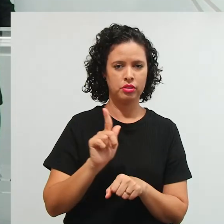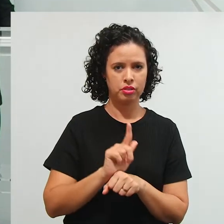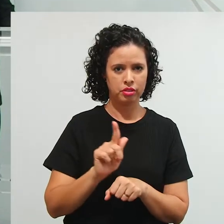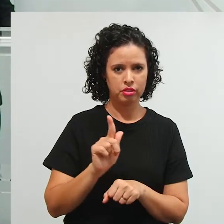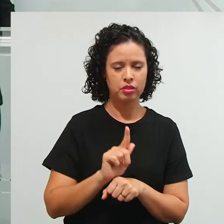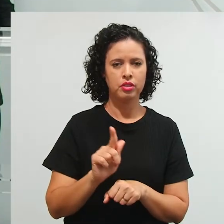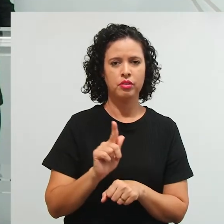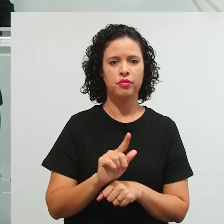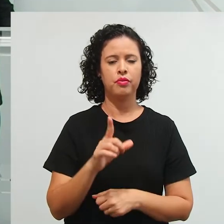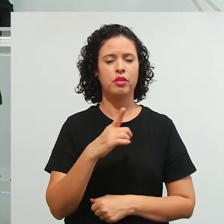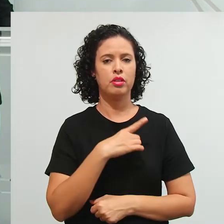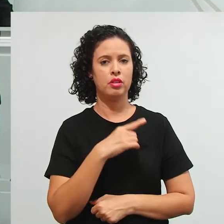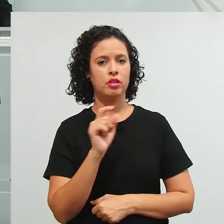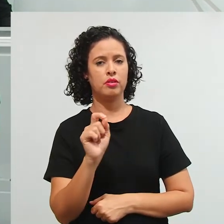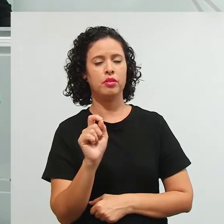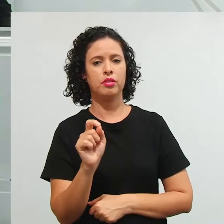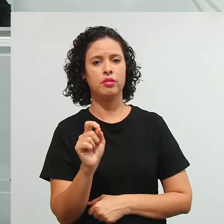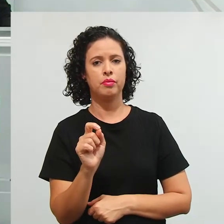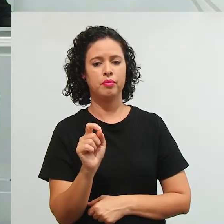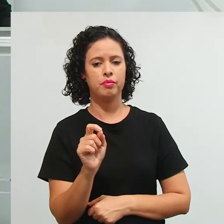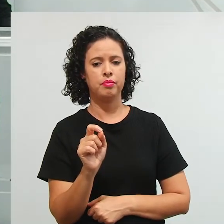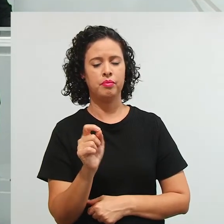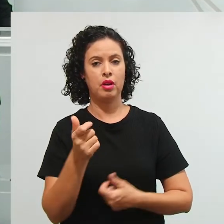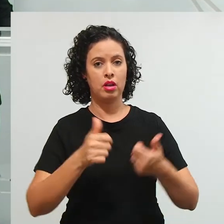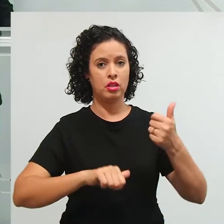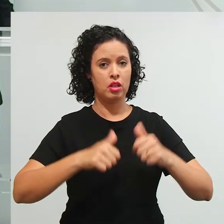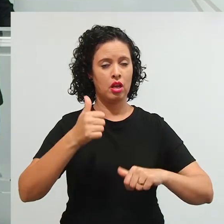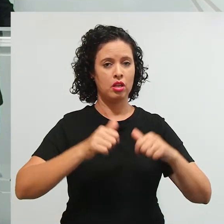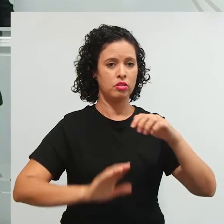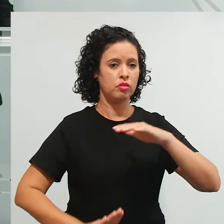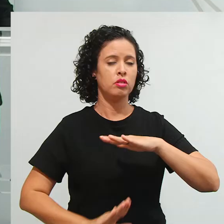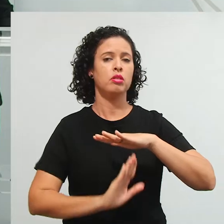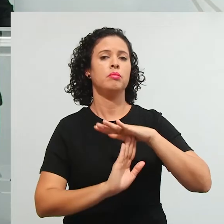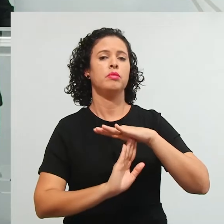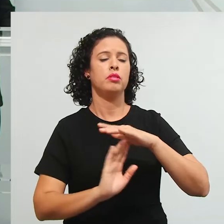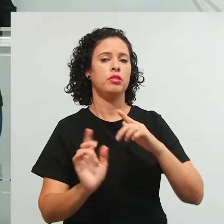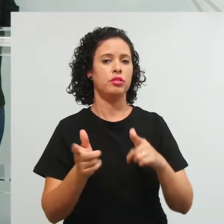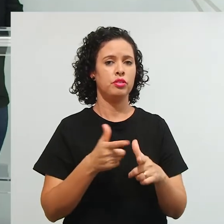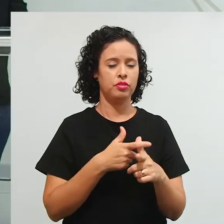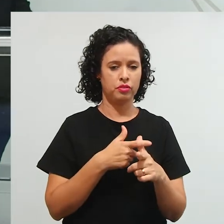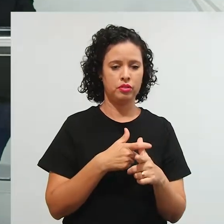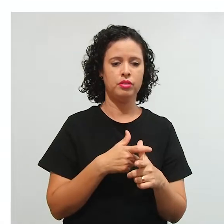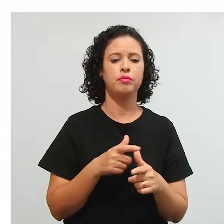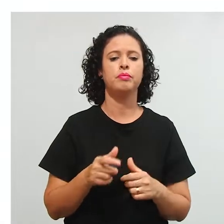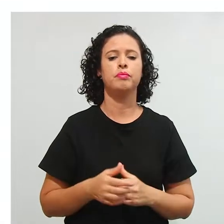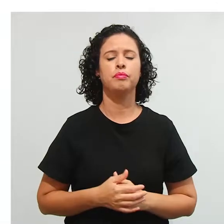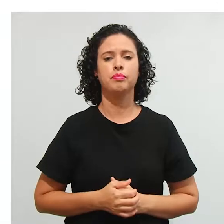fiscal, onde tem a questão e análise dos limites da dívida pública.